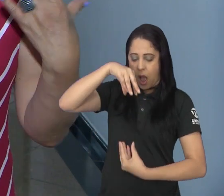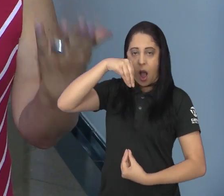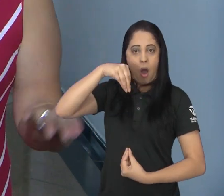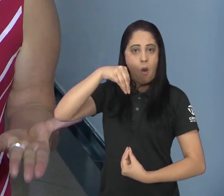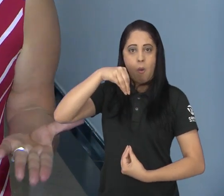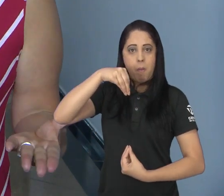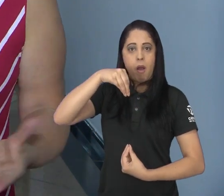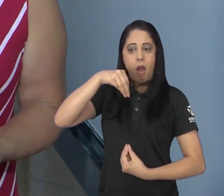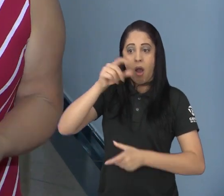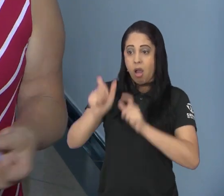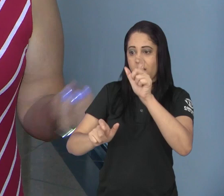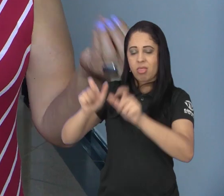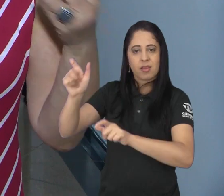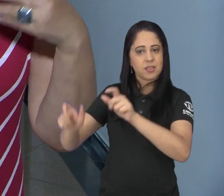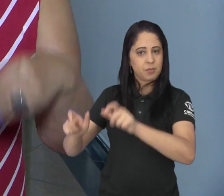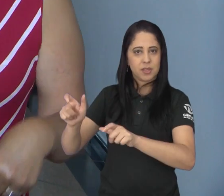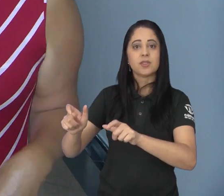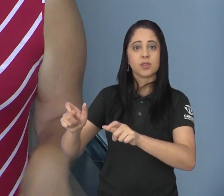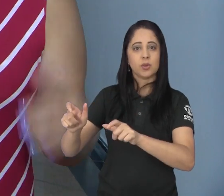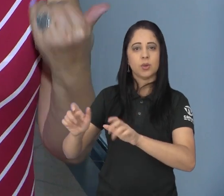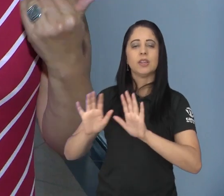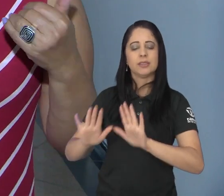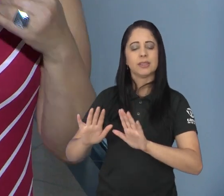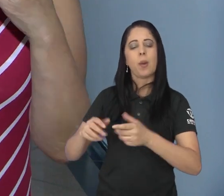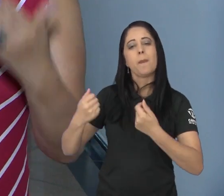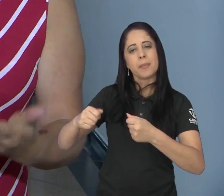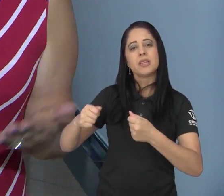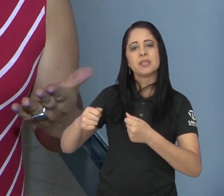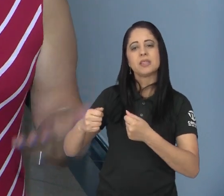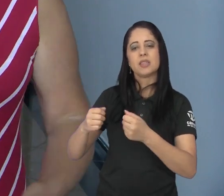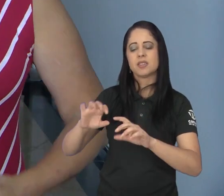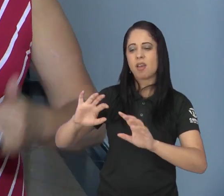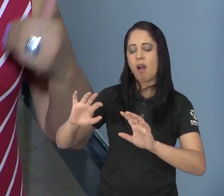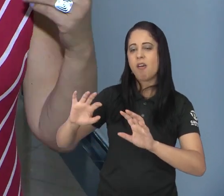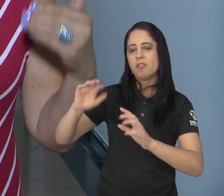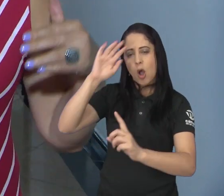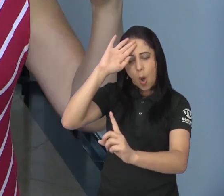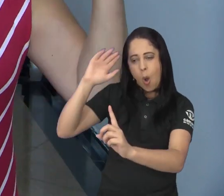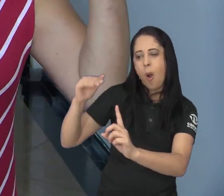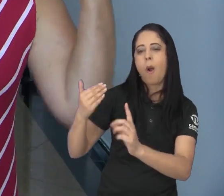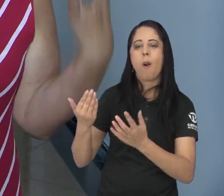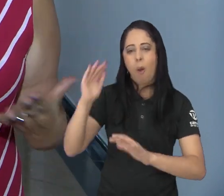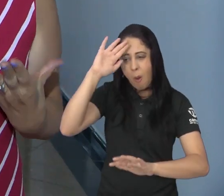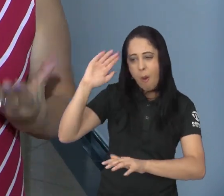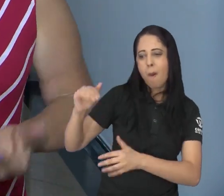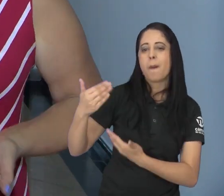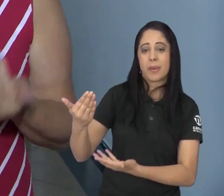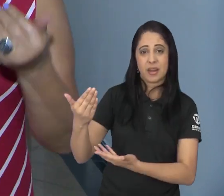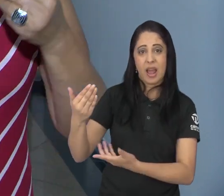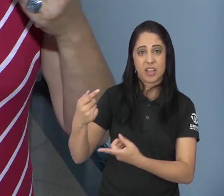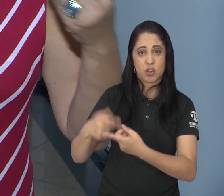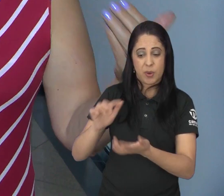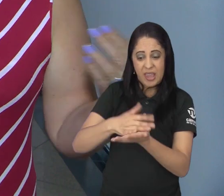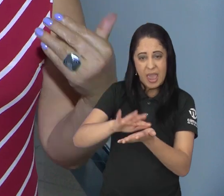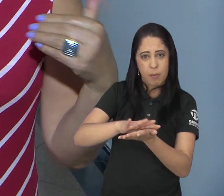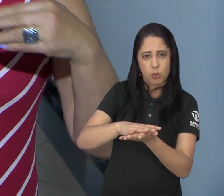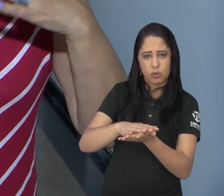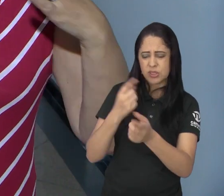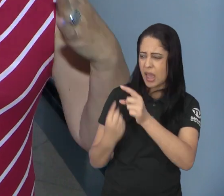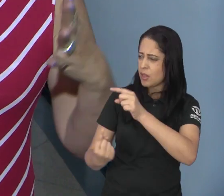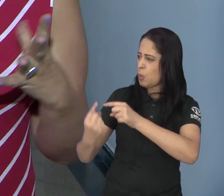uma referência, né, histórica do samba, porque o samba veio lá dos escravos. Então, nós